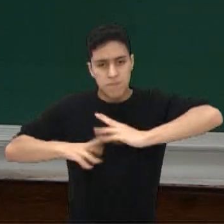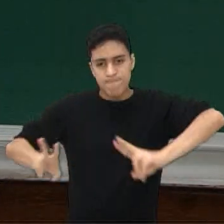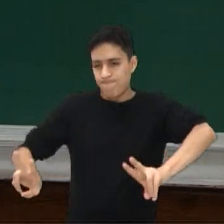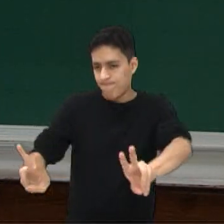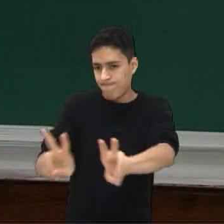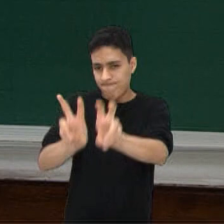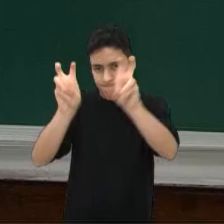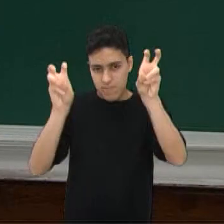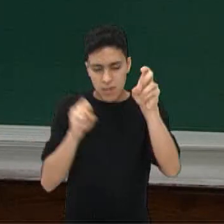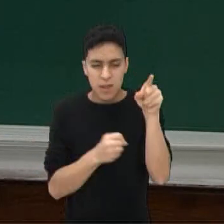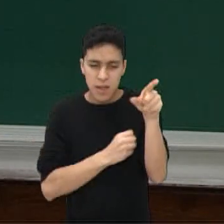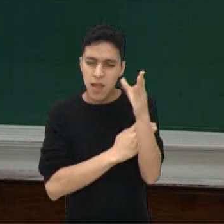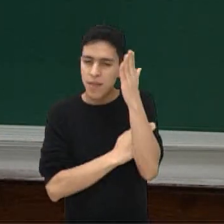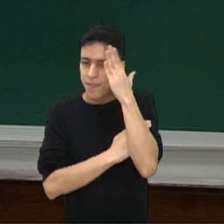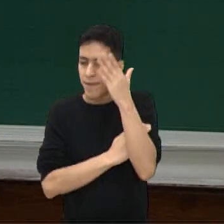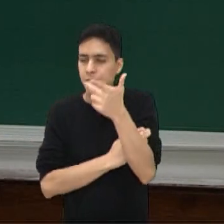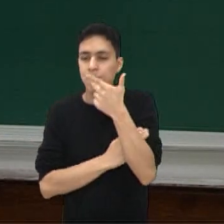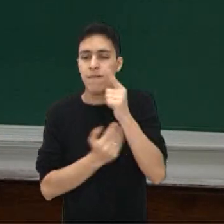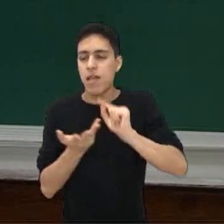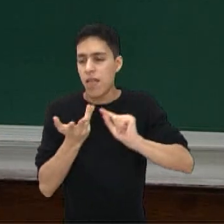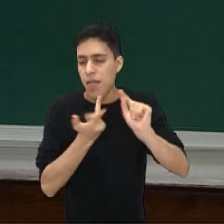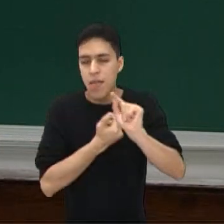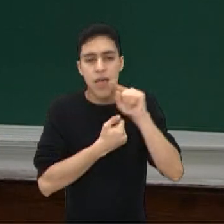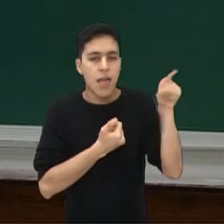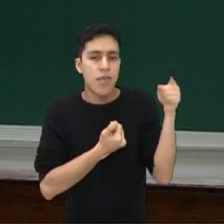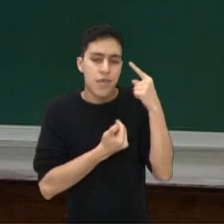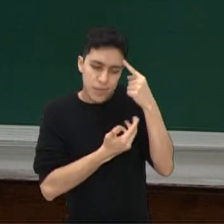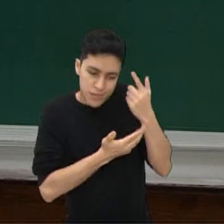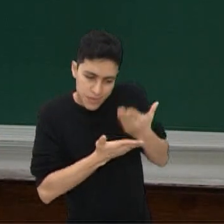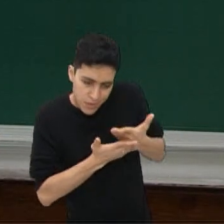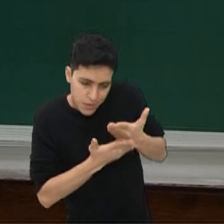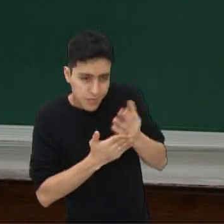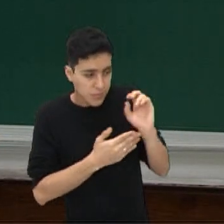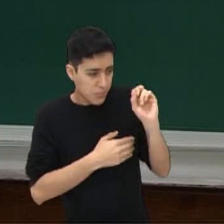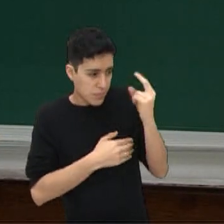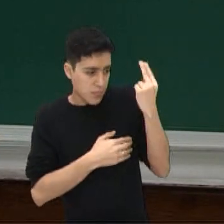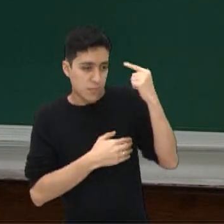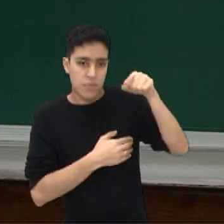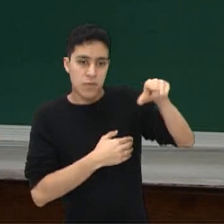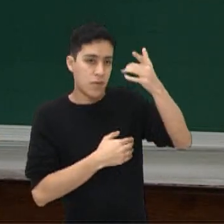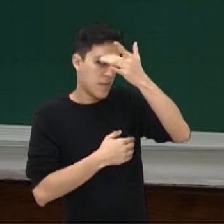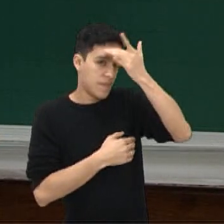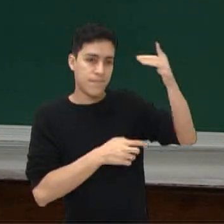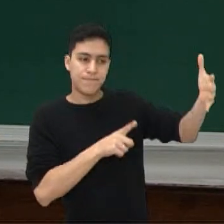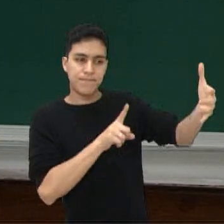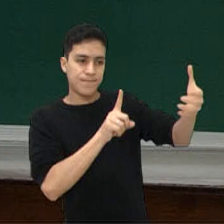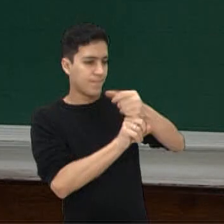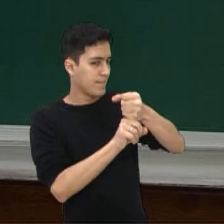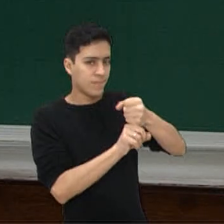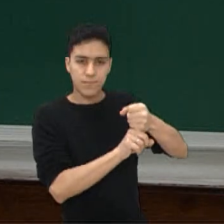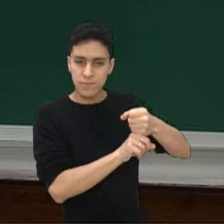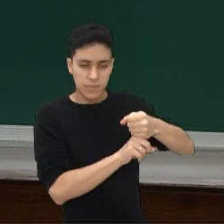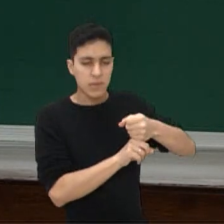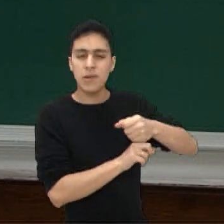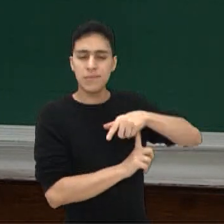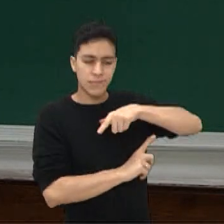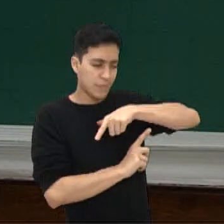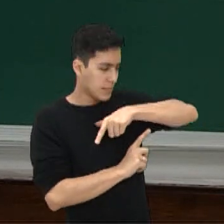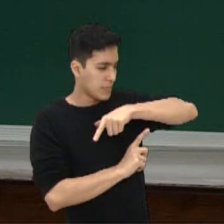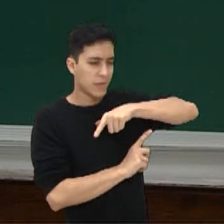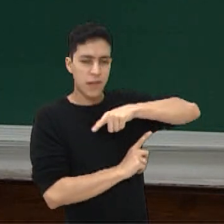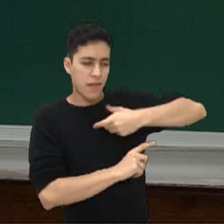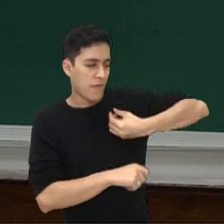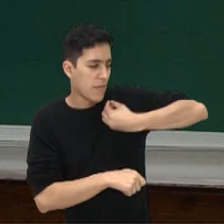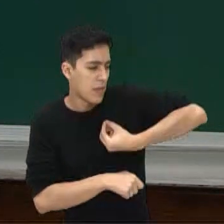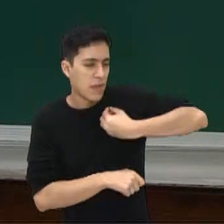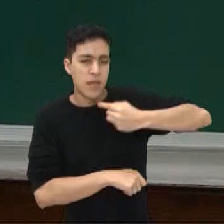tema, então ela saiba falar, porque ela estudou, ela entende, ou até mesmo um especialista que vivencia aquilo, que